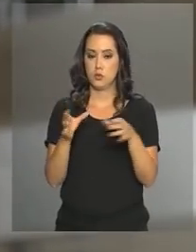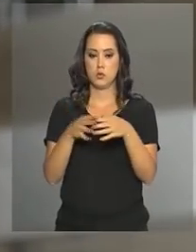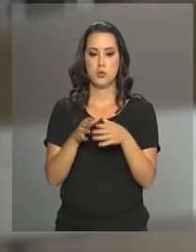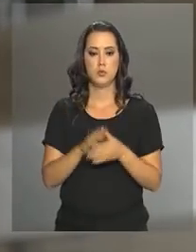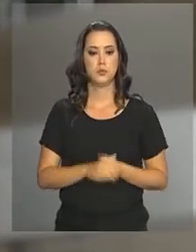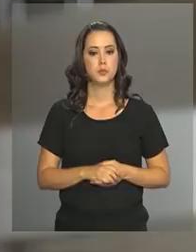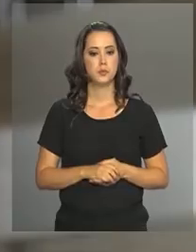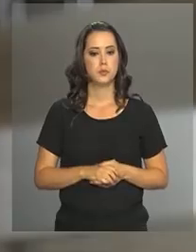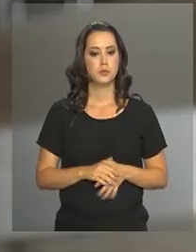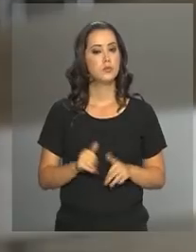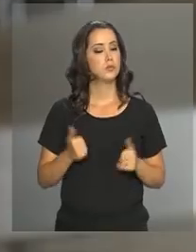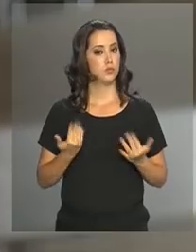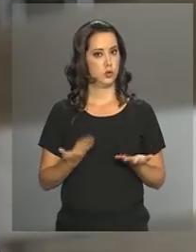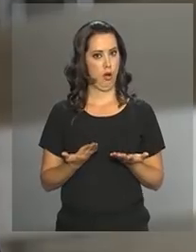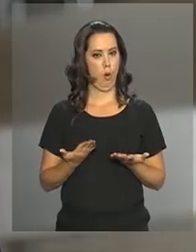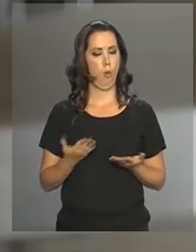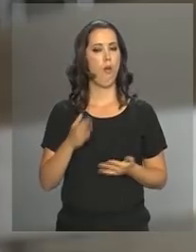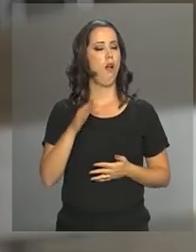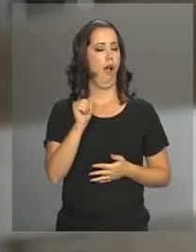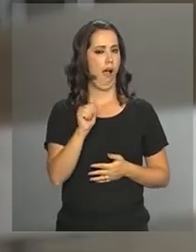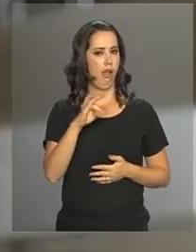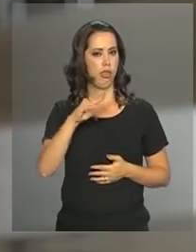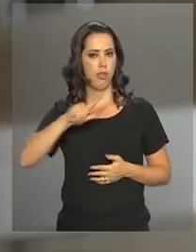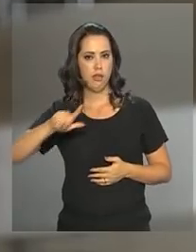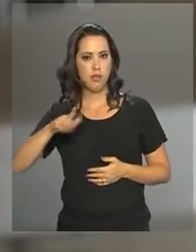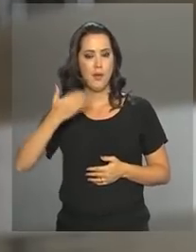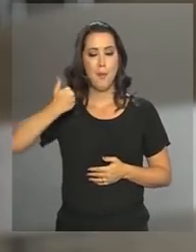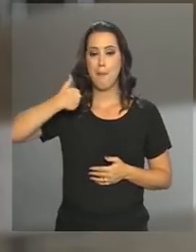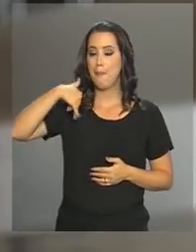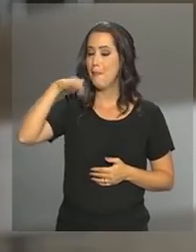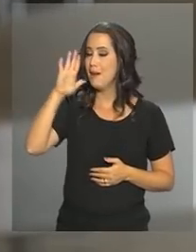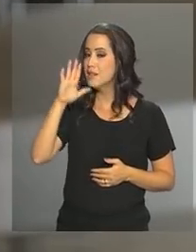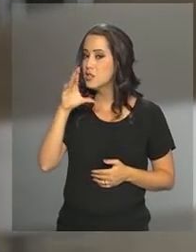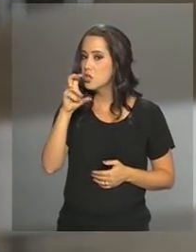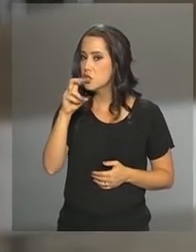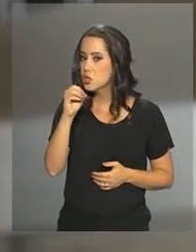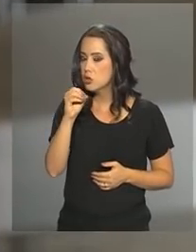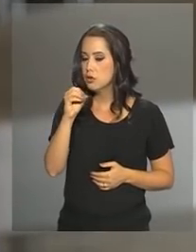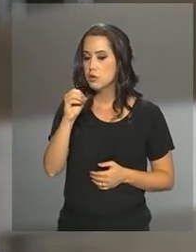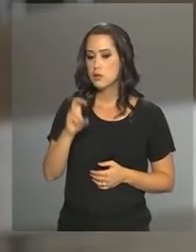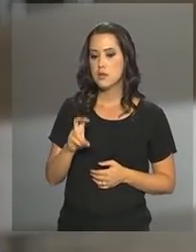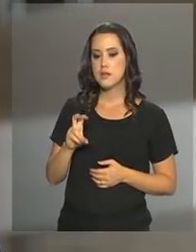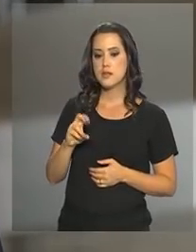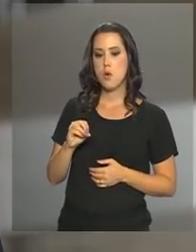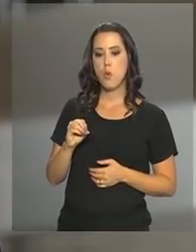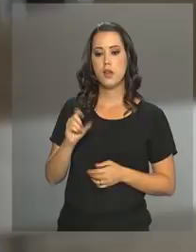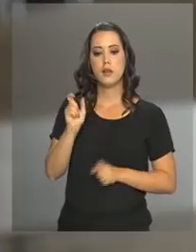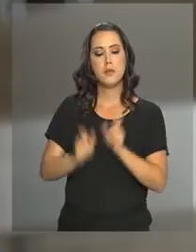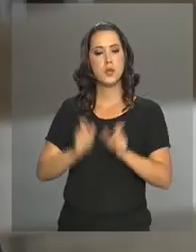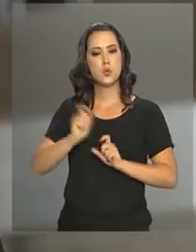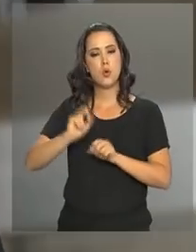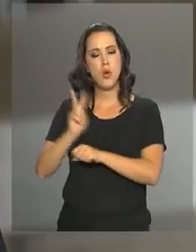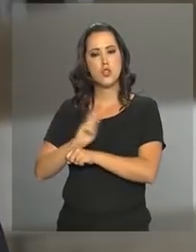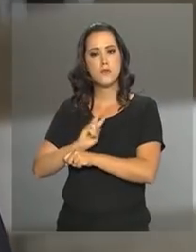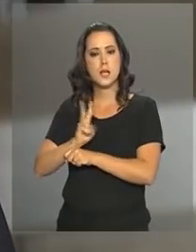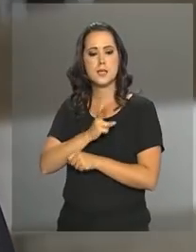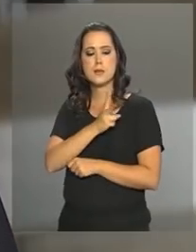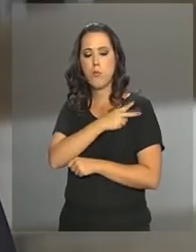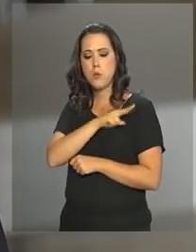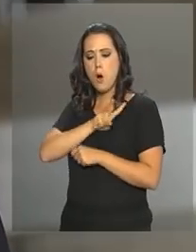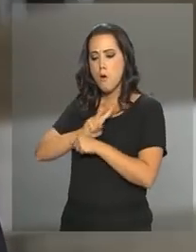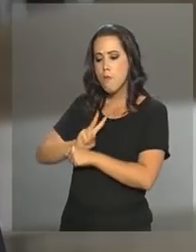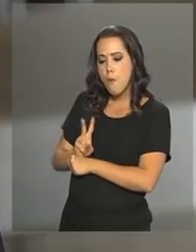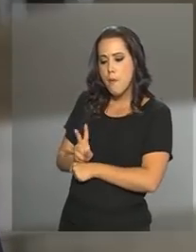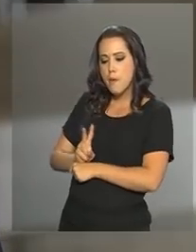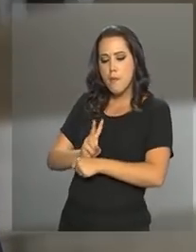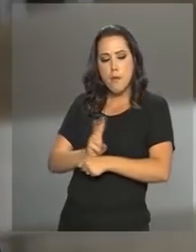Ah, sim, a Anatel, ela disponibilizou mais de 50 agentes de fiscalização para acompanhar todo esse